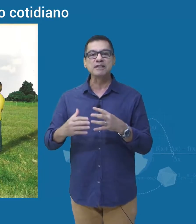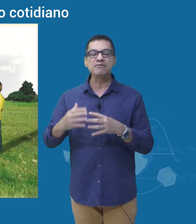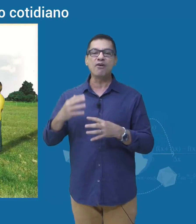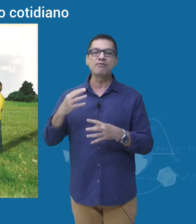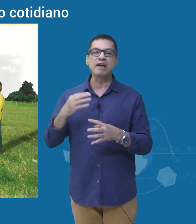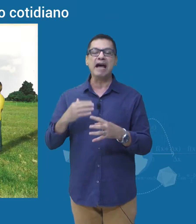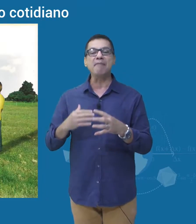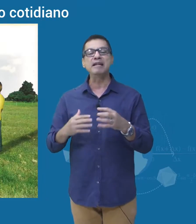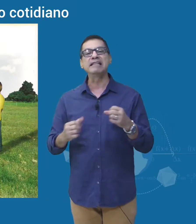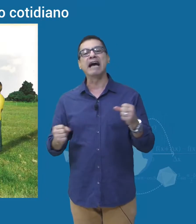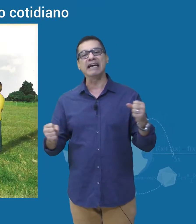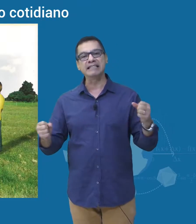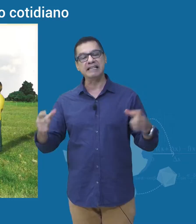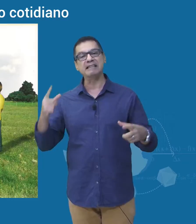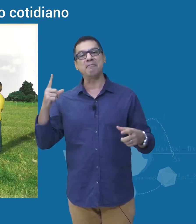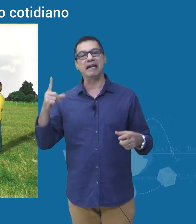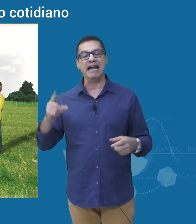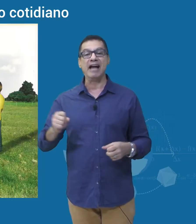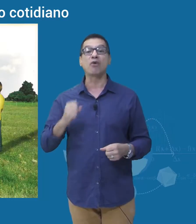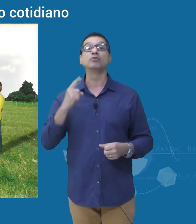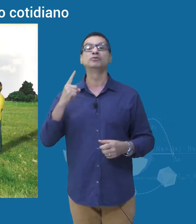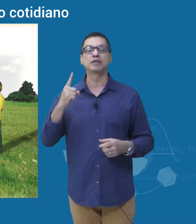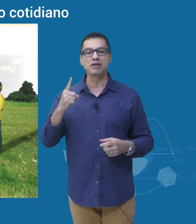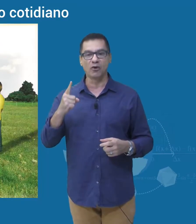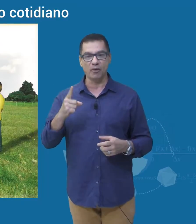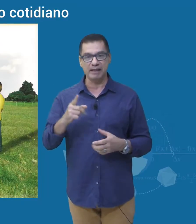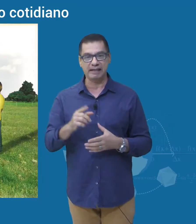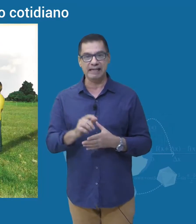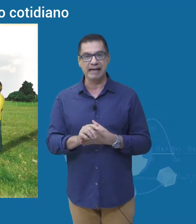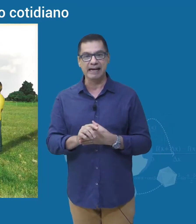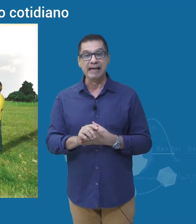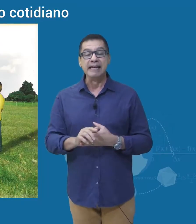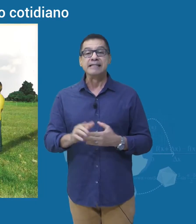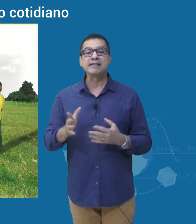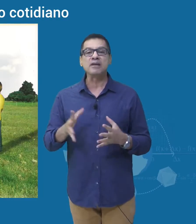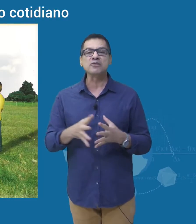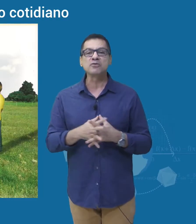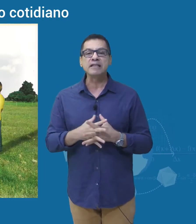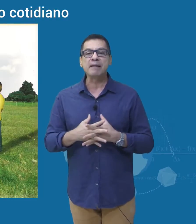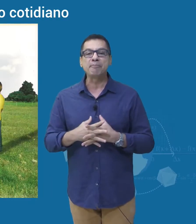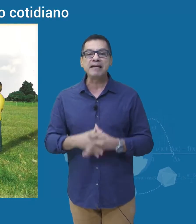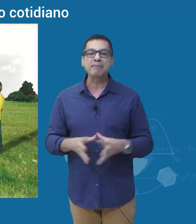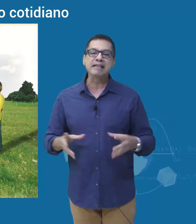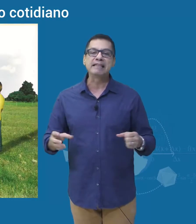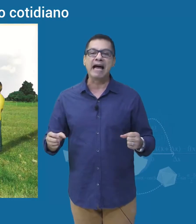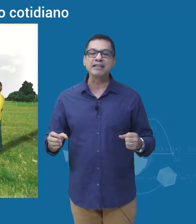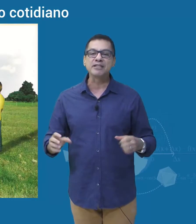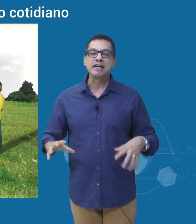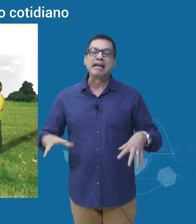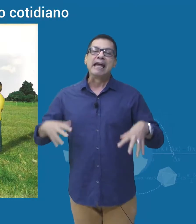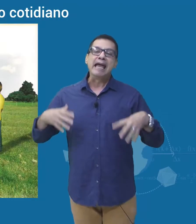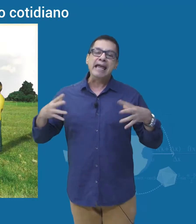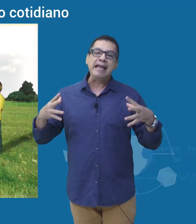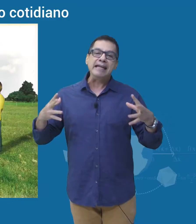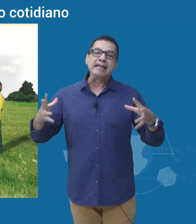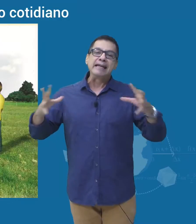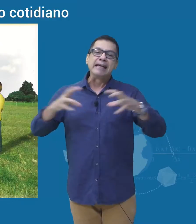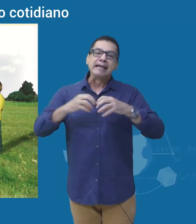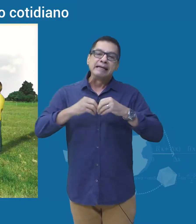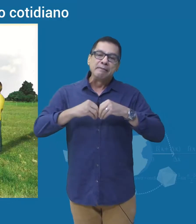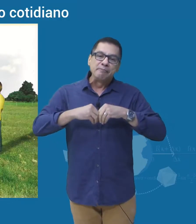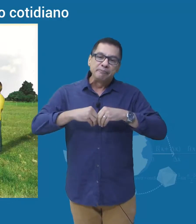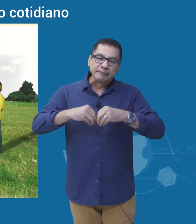que desenvolver habilidades em trabalhar com trigonometria. São as suas aplicabilidades em